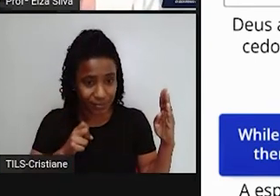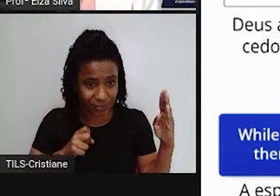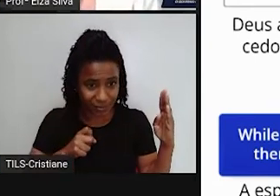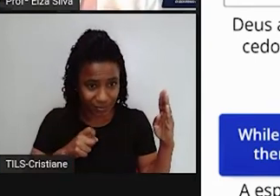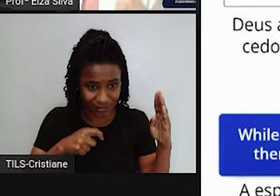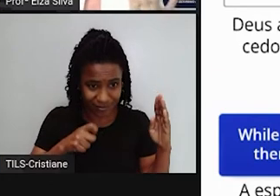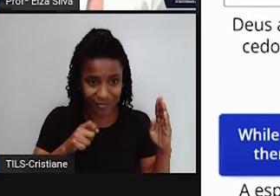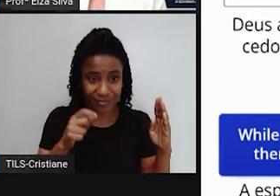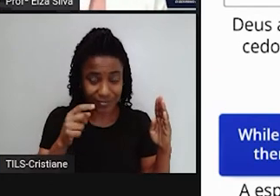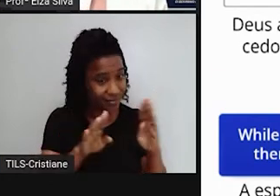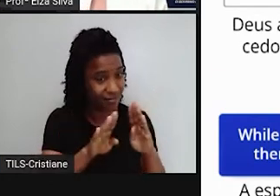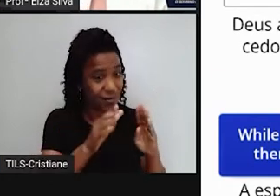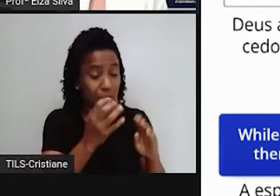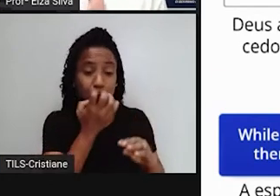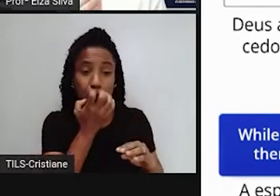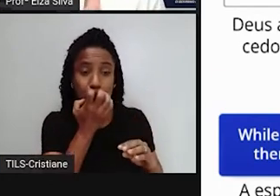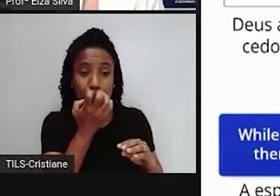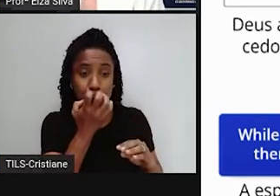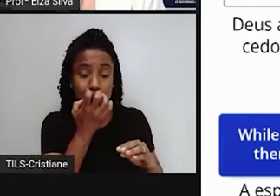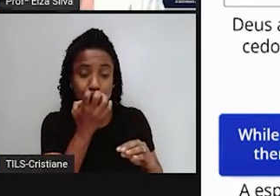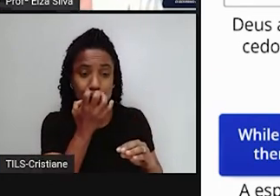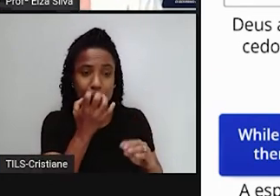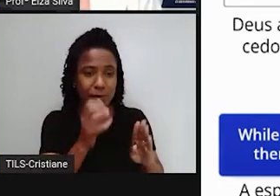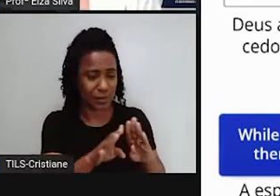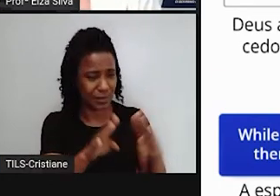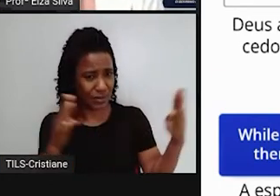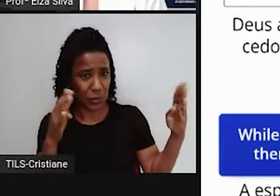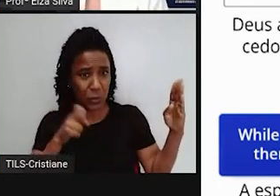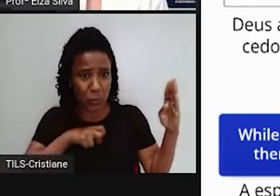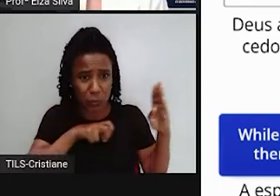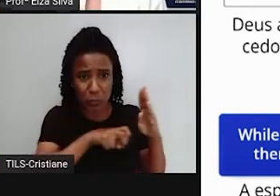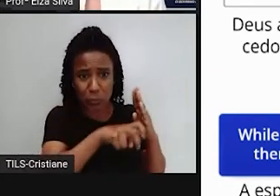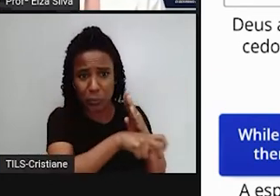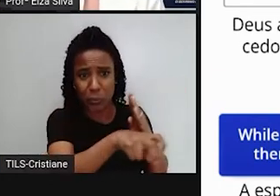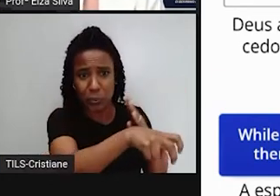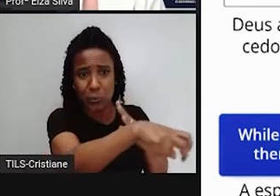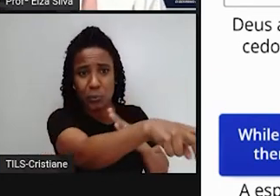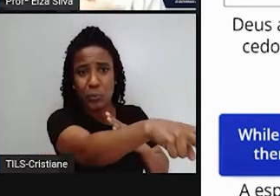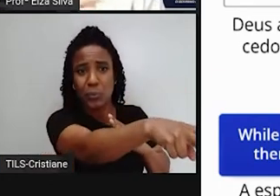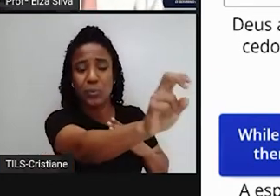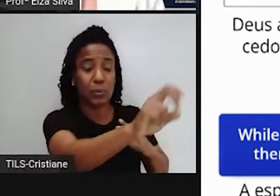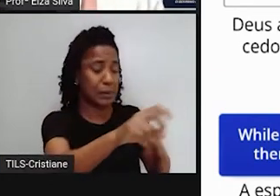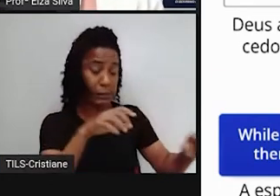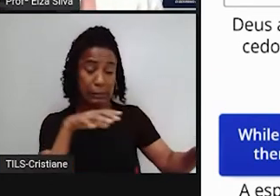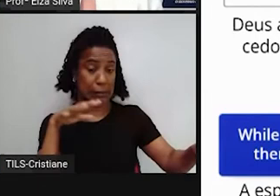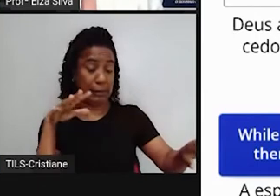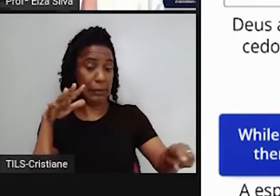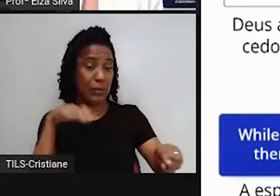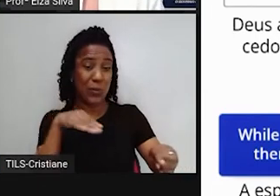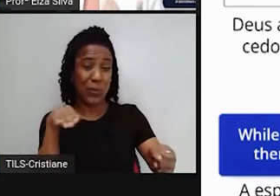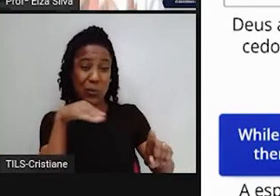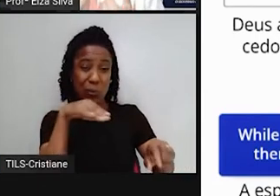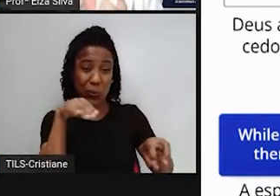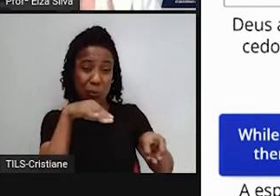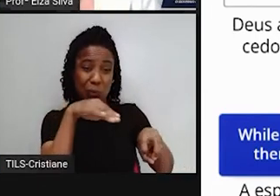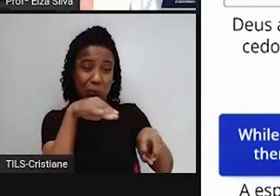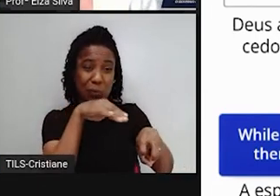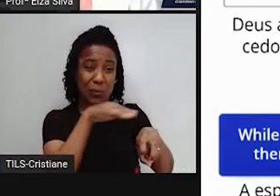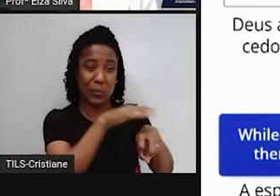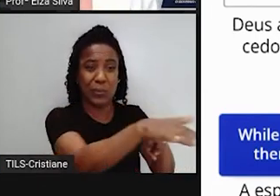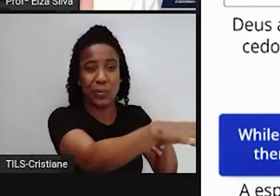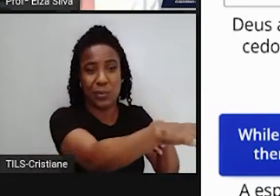algumas pessoas acreditam que aquela pessoa que perdeu o cachorrinho naquele momento, de forma inexplicável, ela